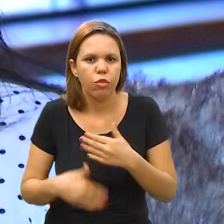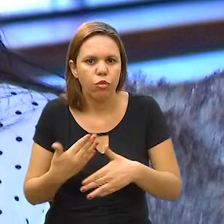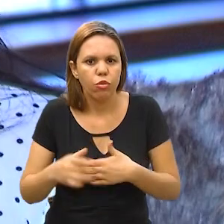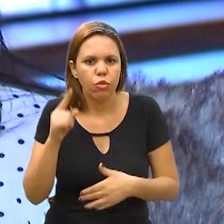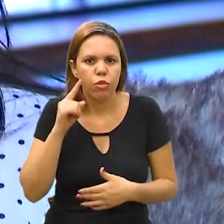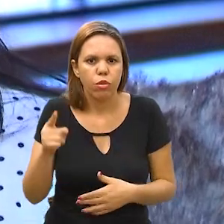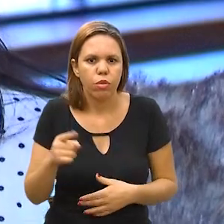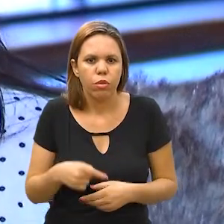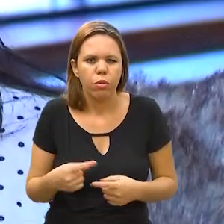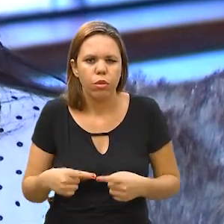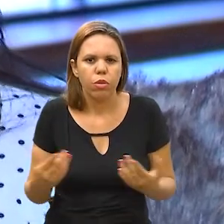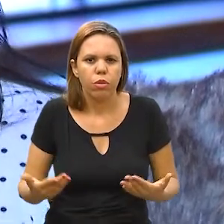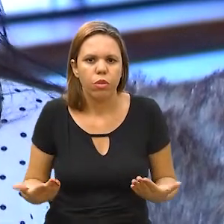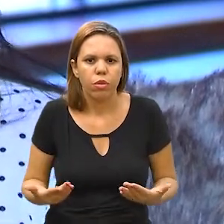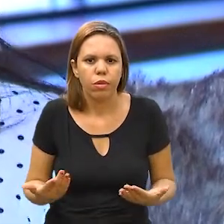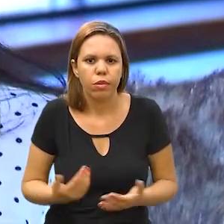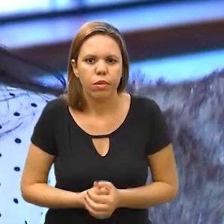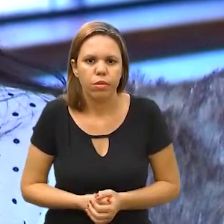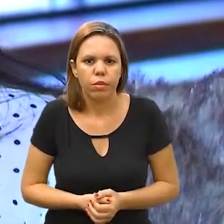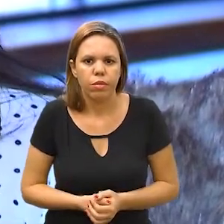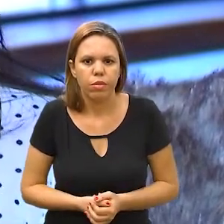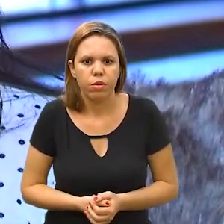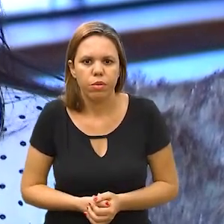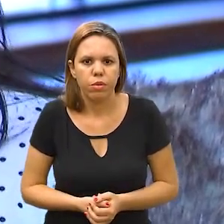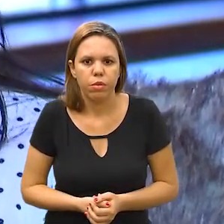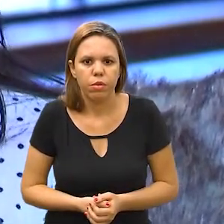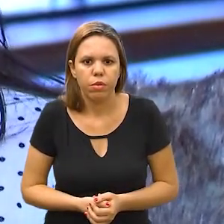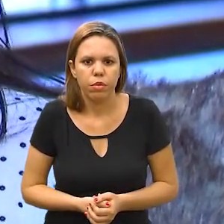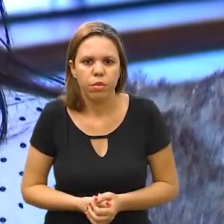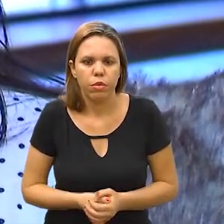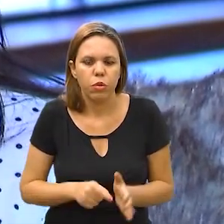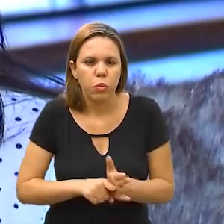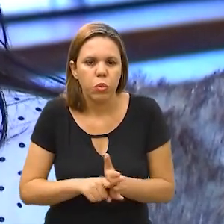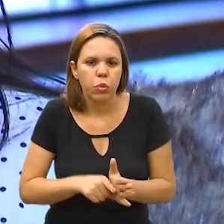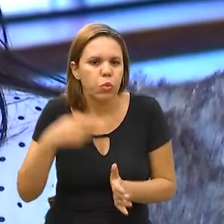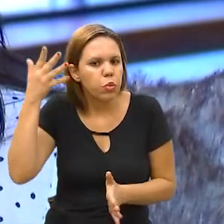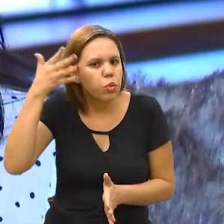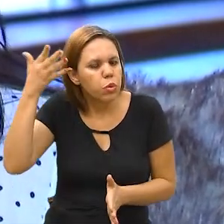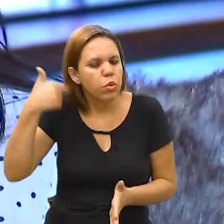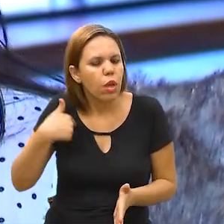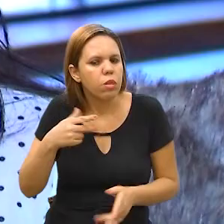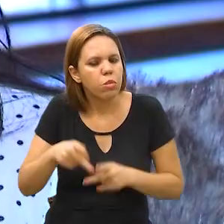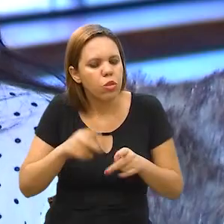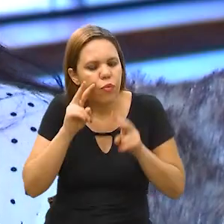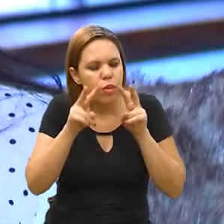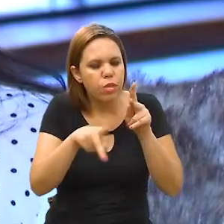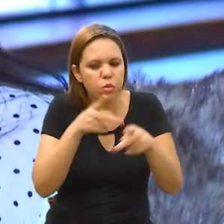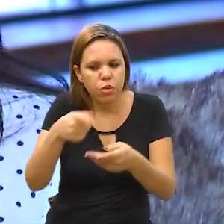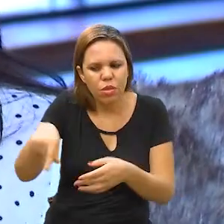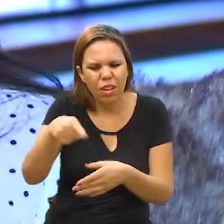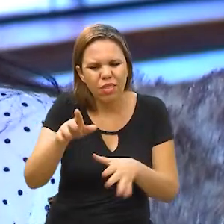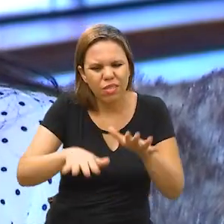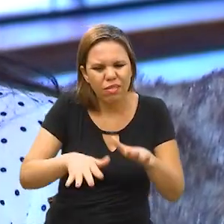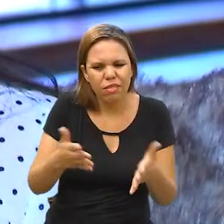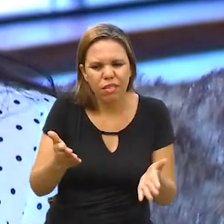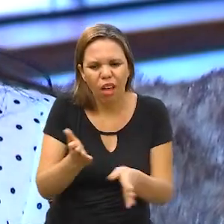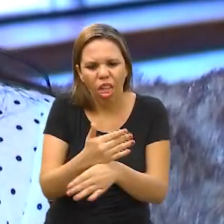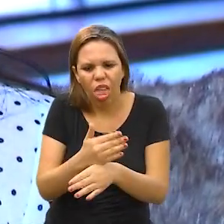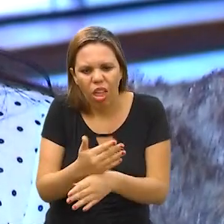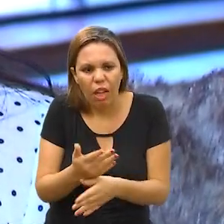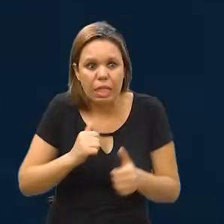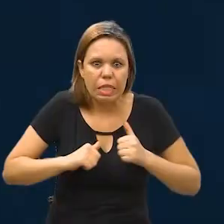dia, porque hoje em dia, como consultora, como palestrante, eu vejo as pessoas muito perdidas,